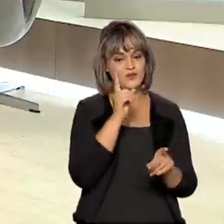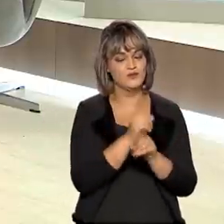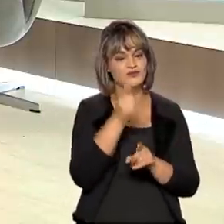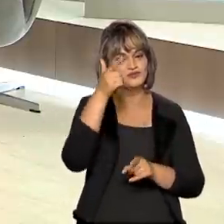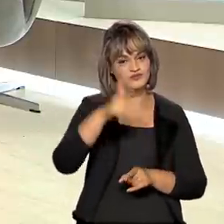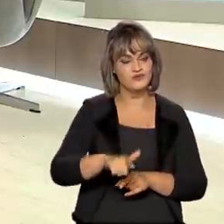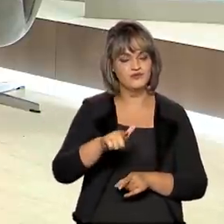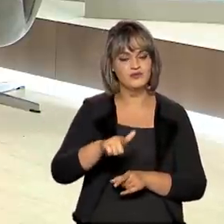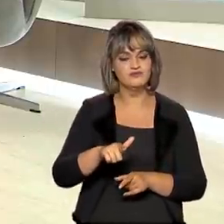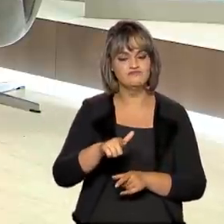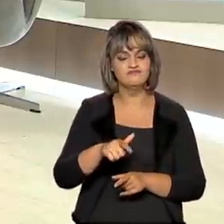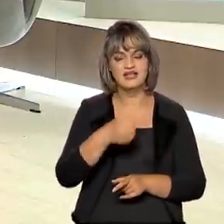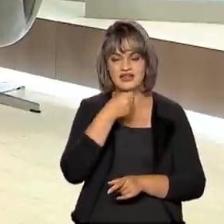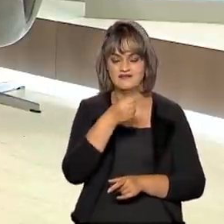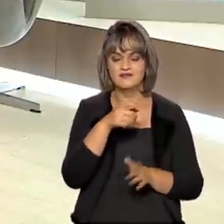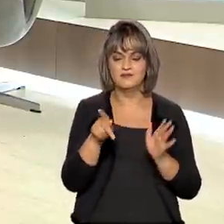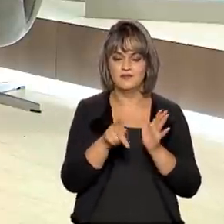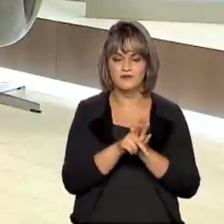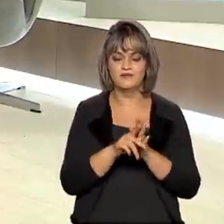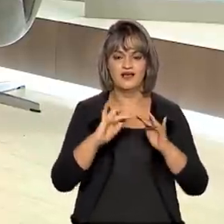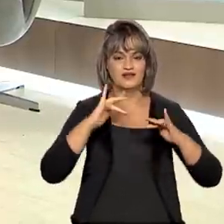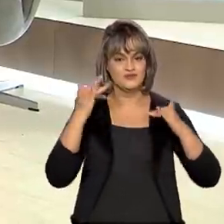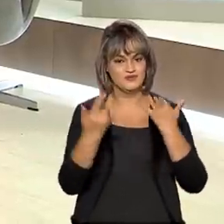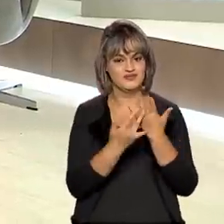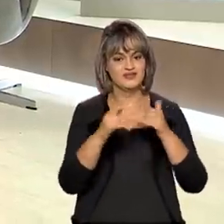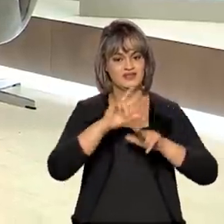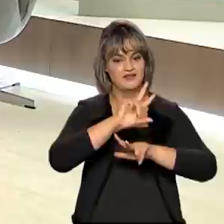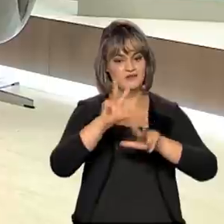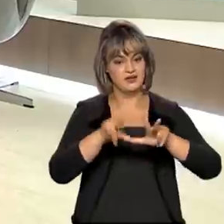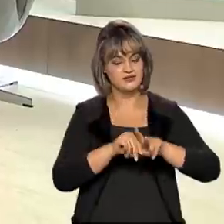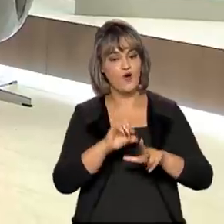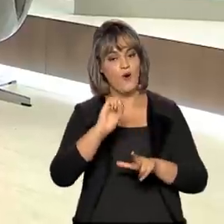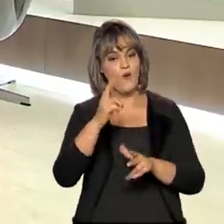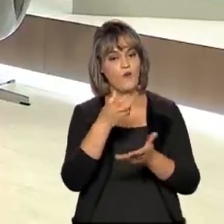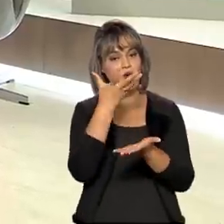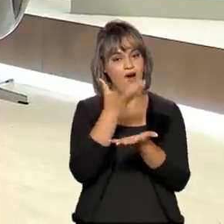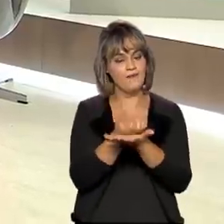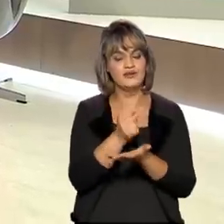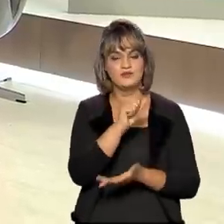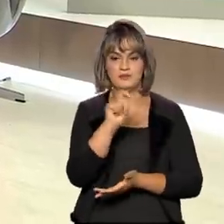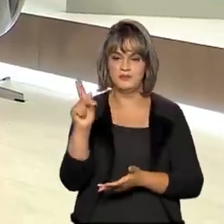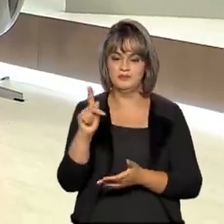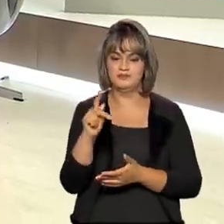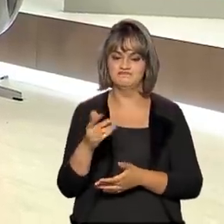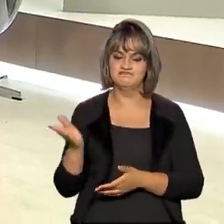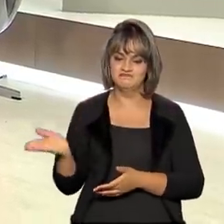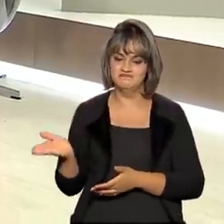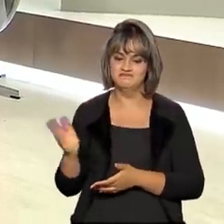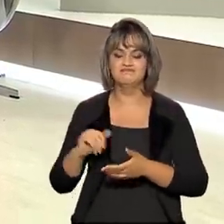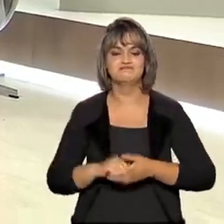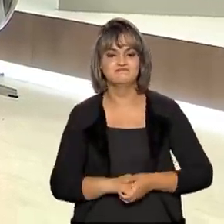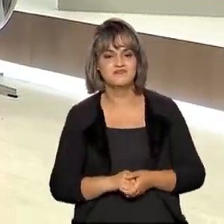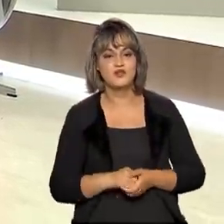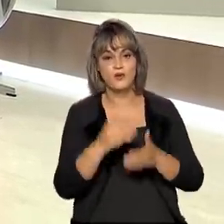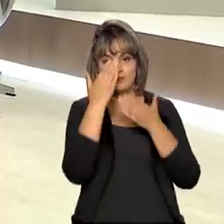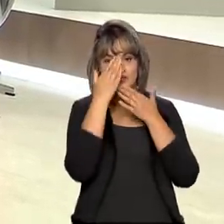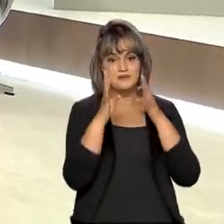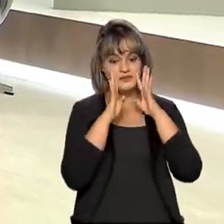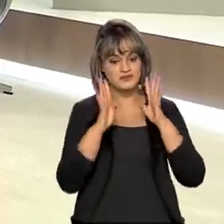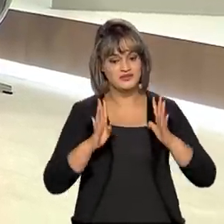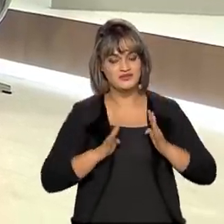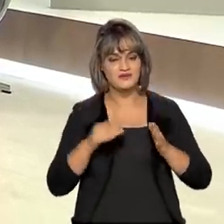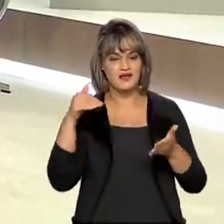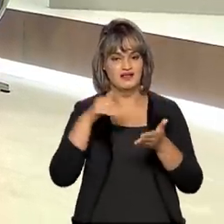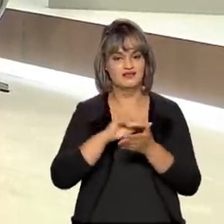esta ou outras entrevistas nas nossas redes sociais ou baixando o TV Brasil Play. Obrigado por sua audiência